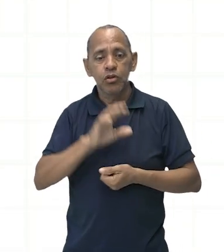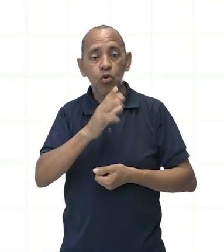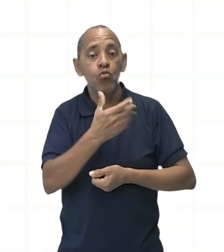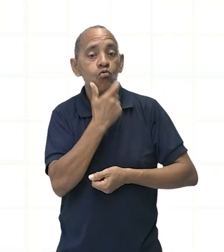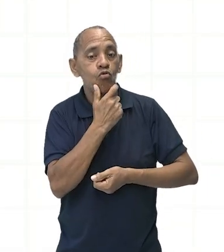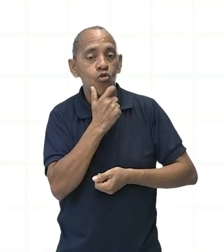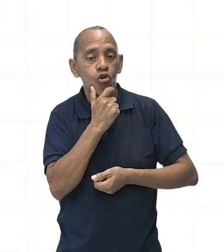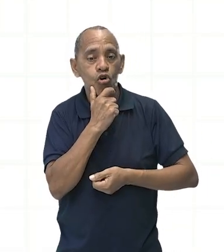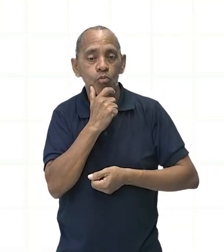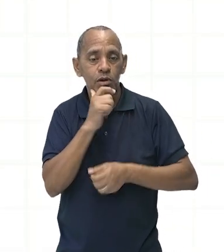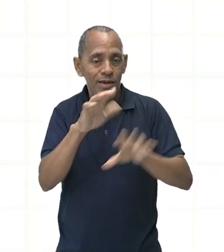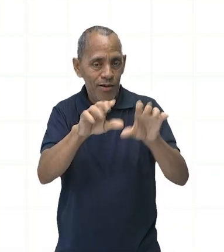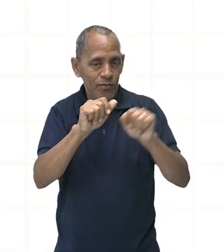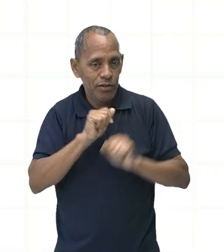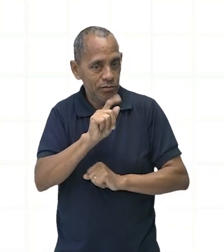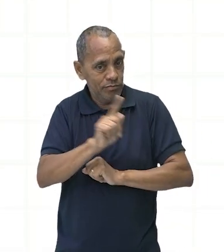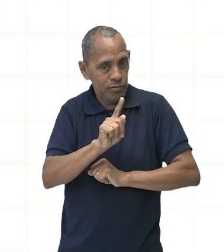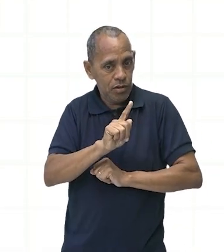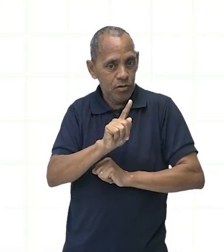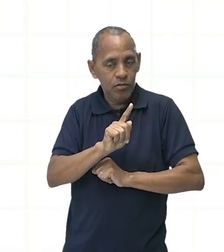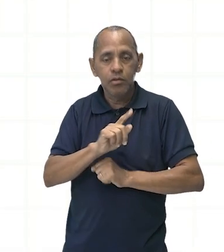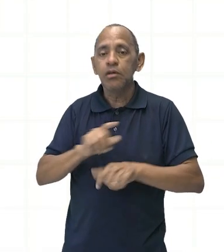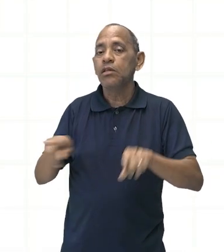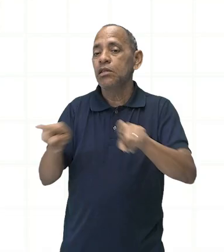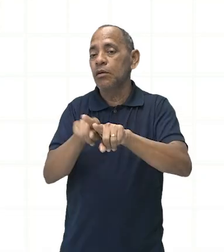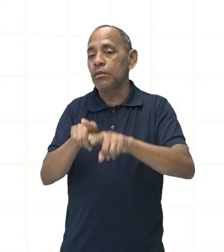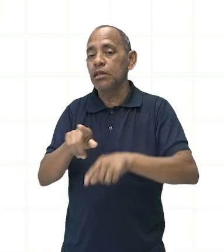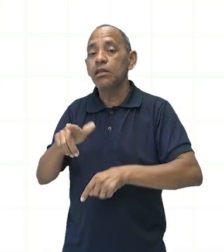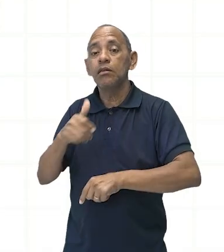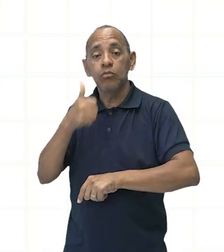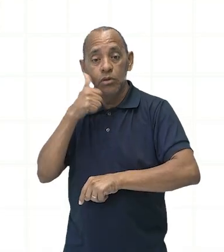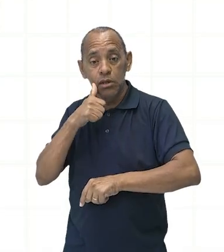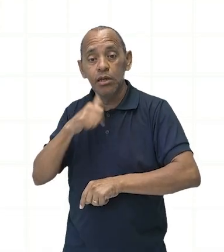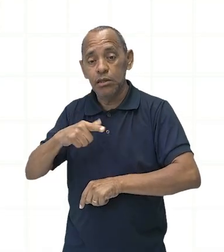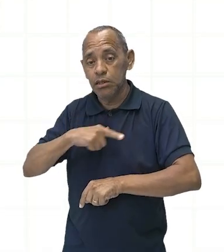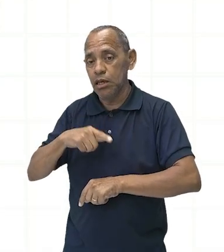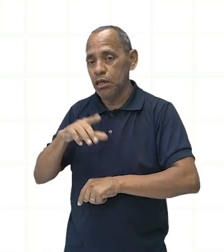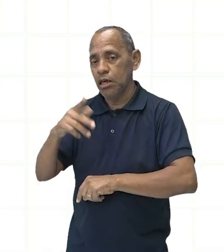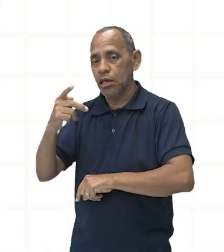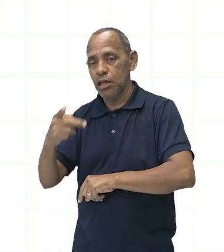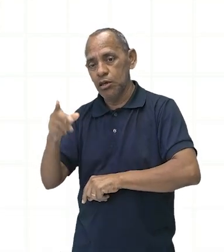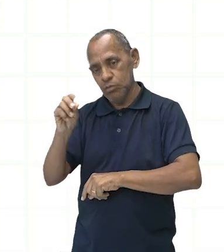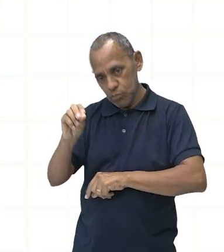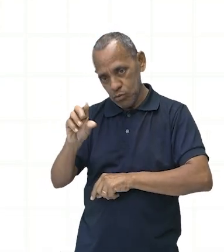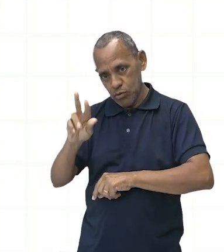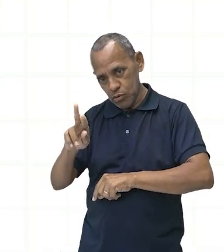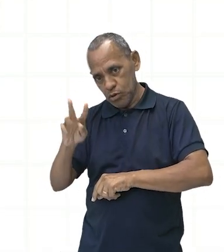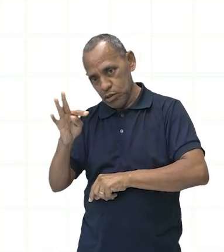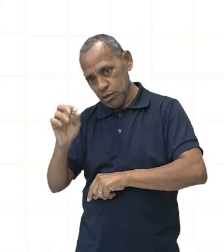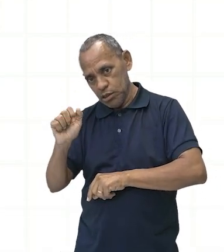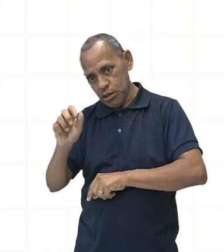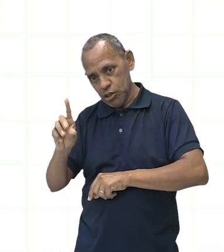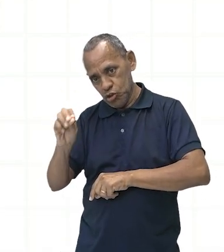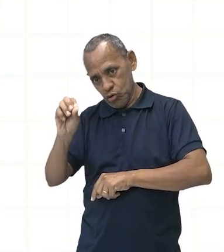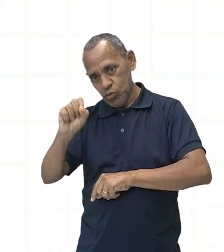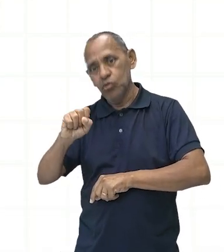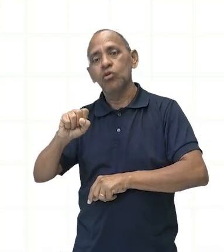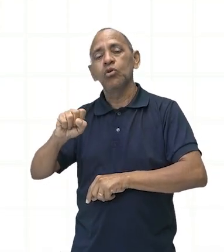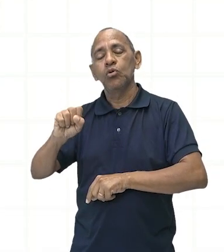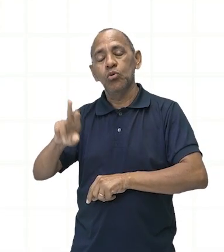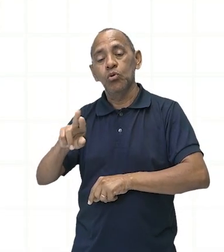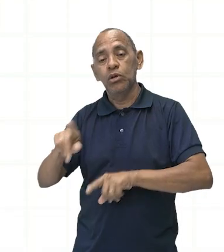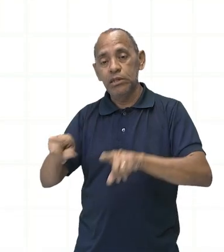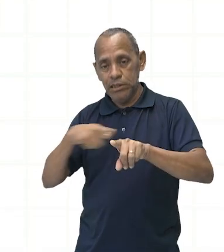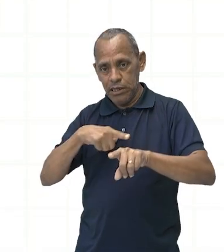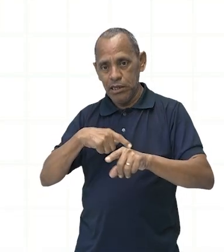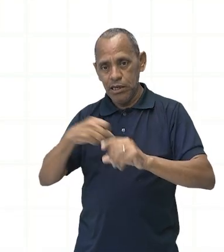afetado, temos uma mulher também portadora, ou seja, não manifesta a característica, mas ela carrega no seu conjunto